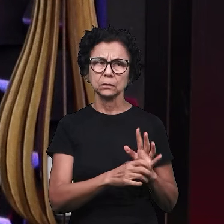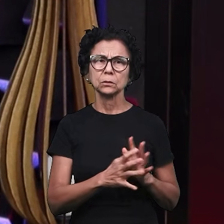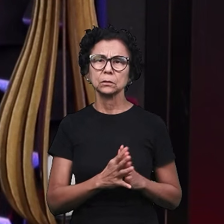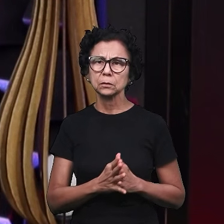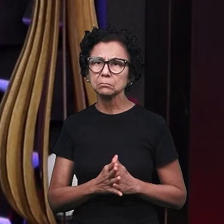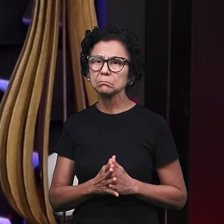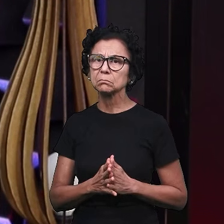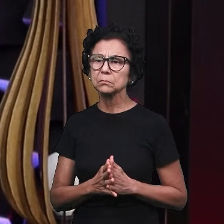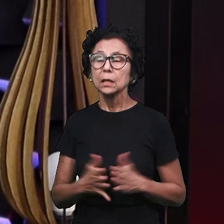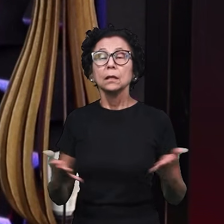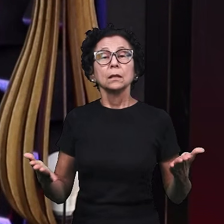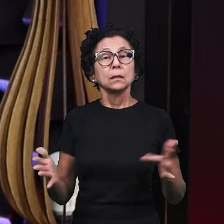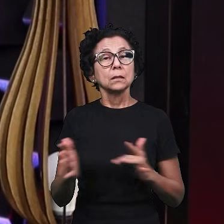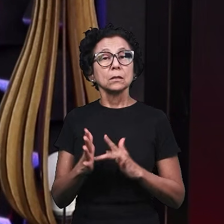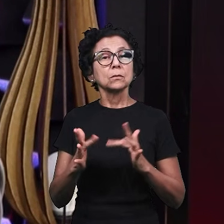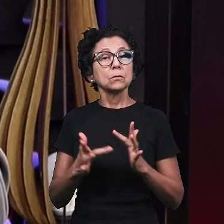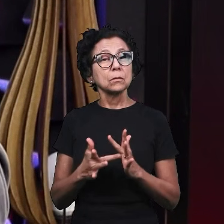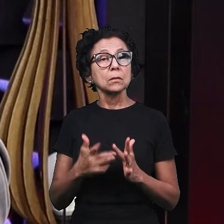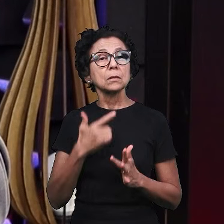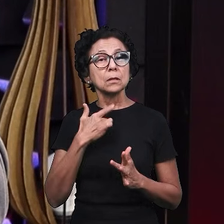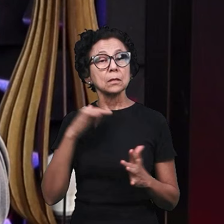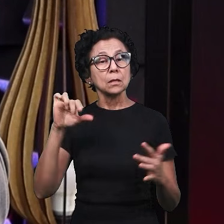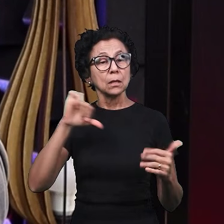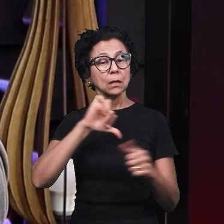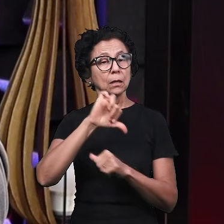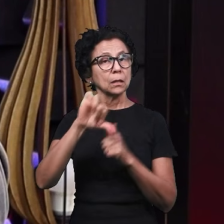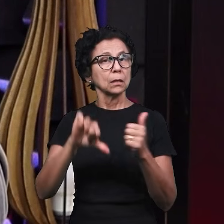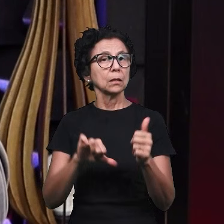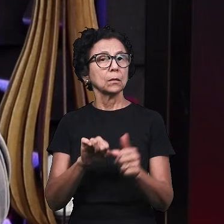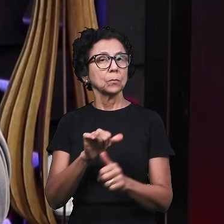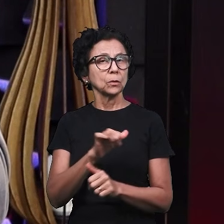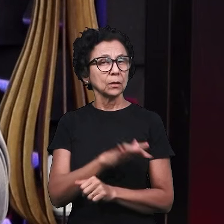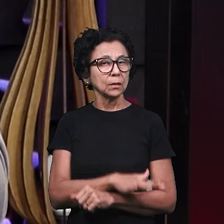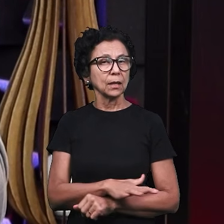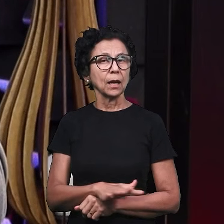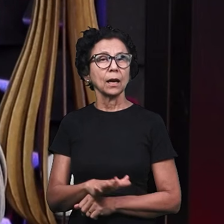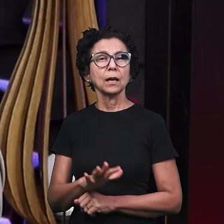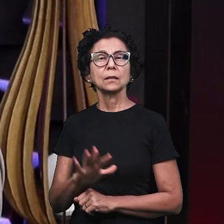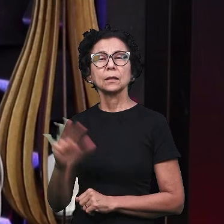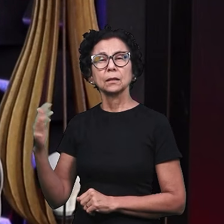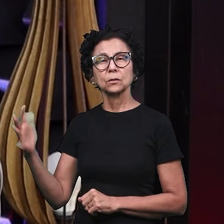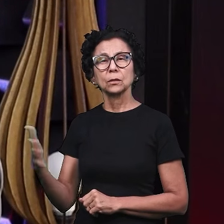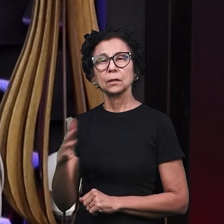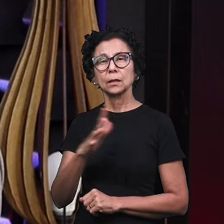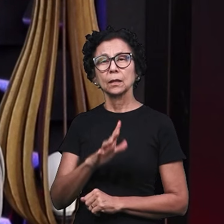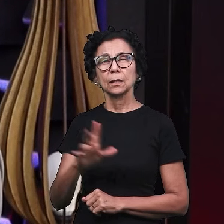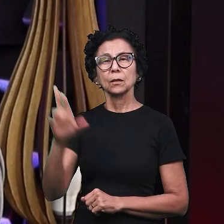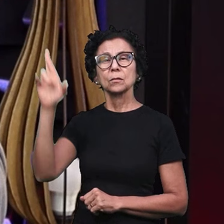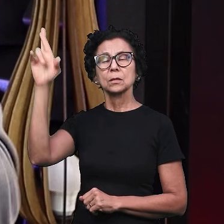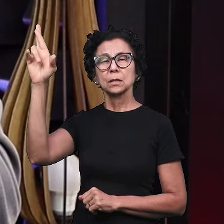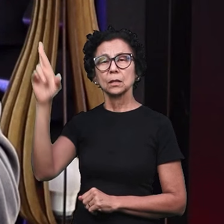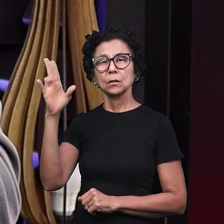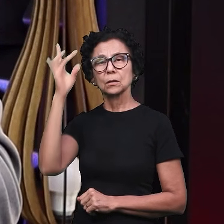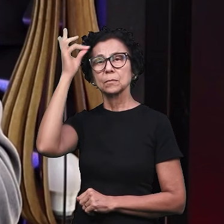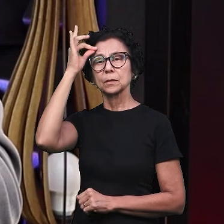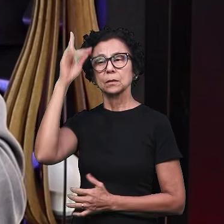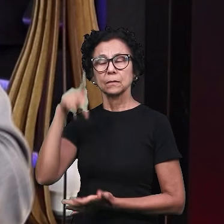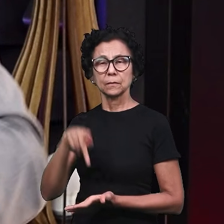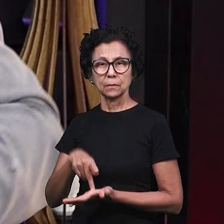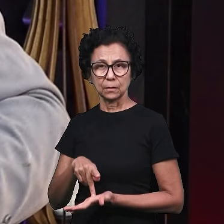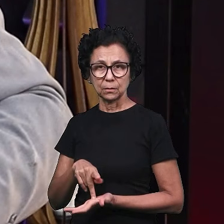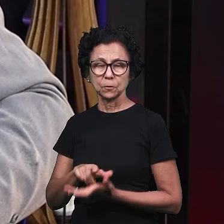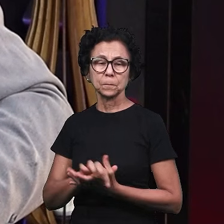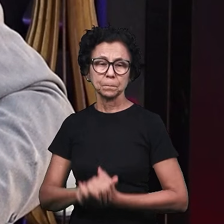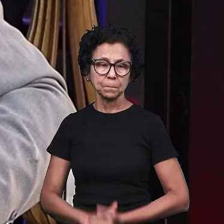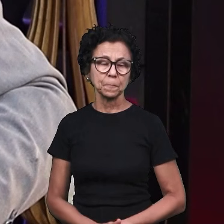mudança na nossa vida, né? Para que nós possamos ser verdadeiros adoradores, servir ao Senhor em espírito e